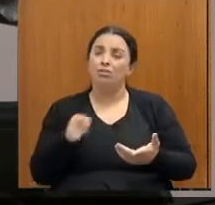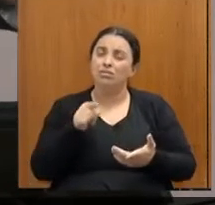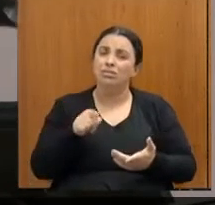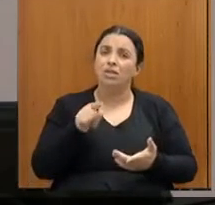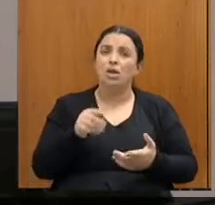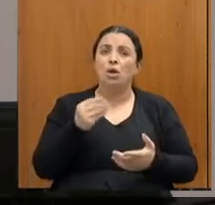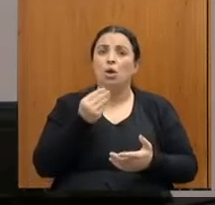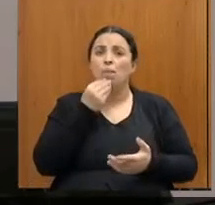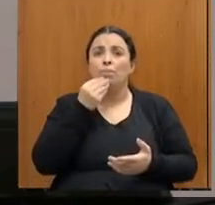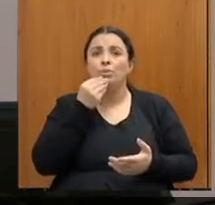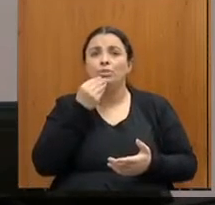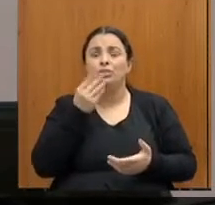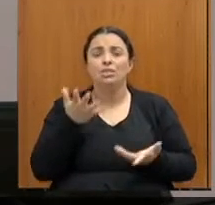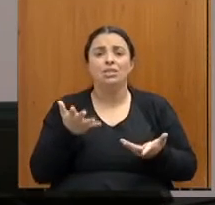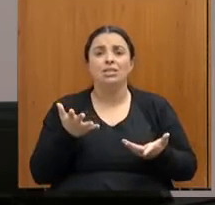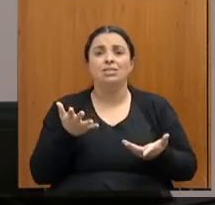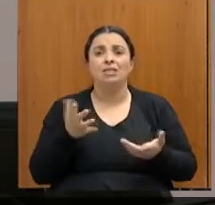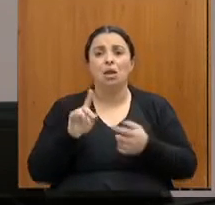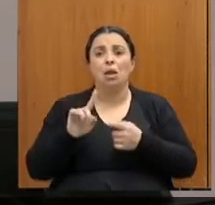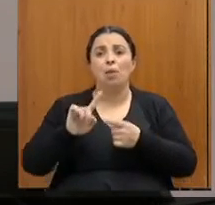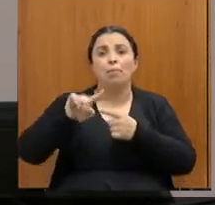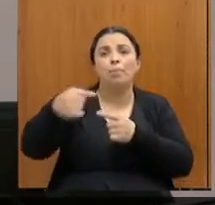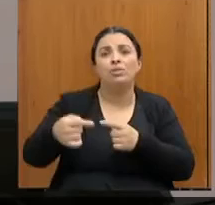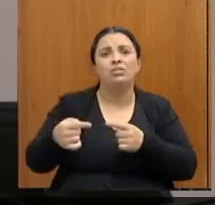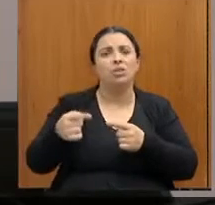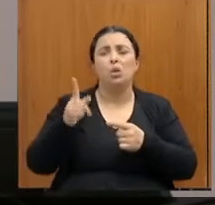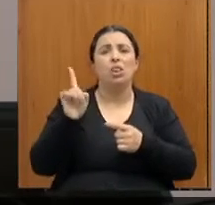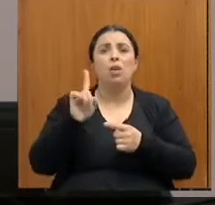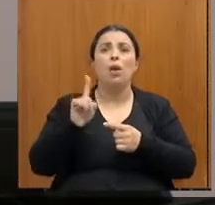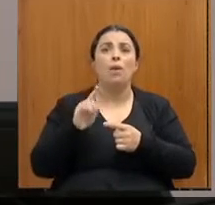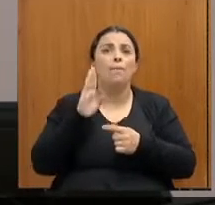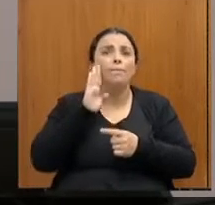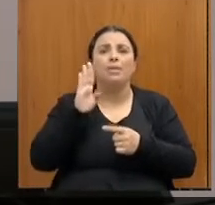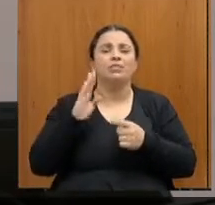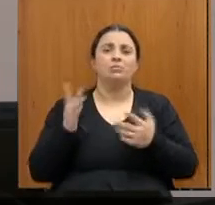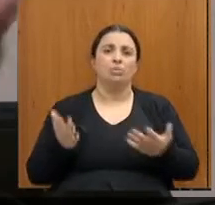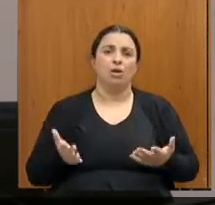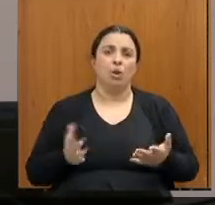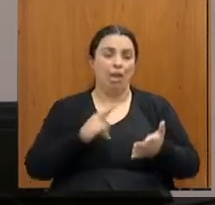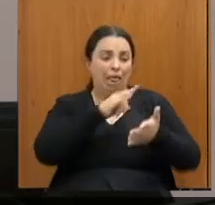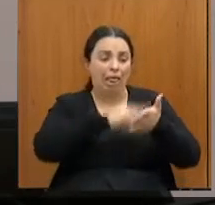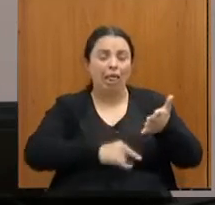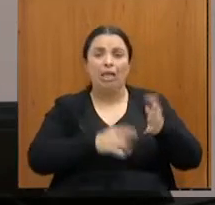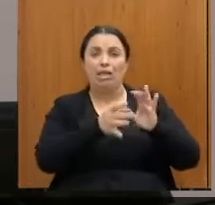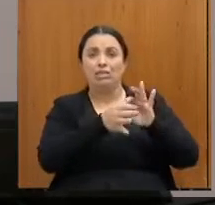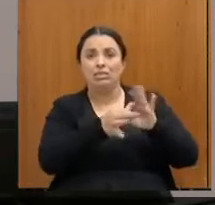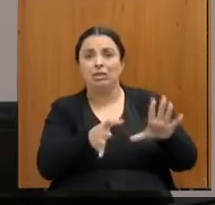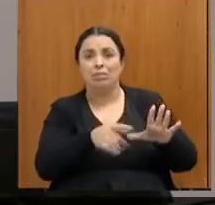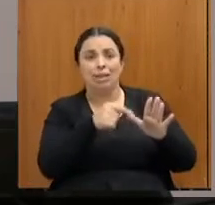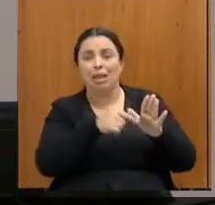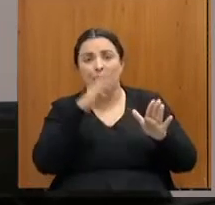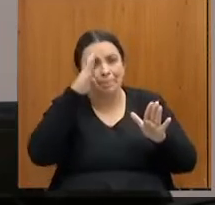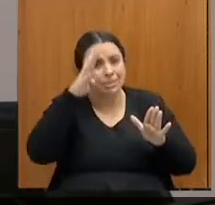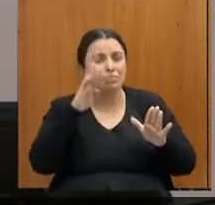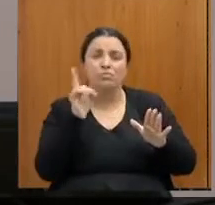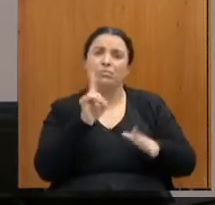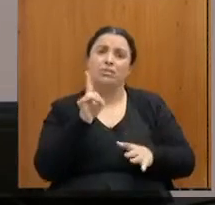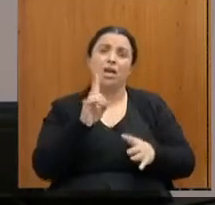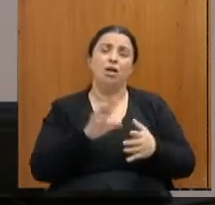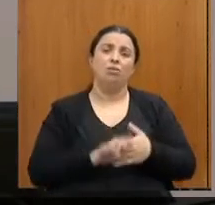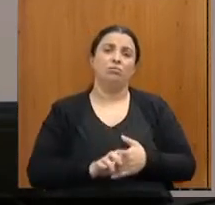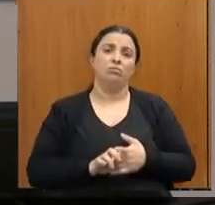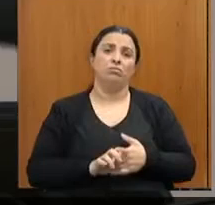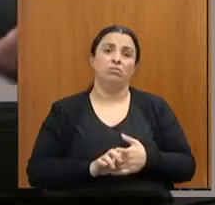e não a priori a priori é aquilo que se pretende eu posteriori